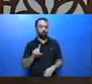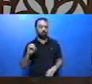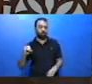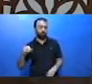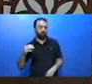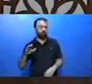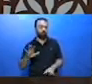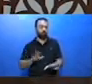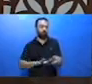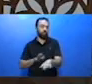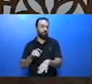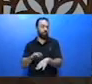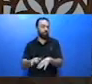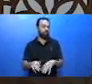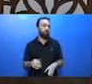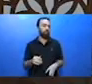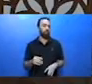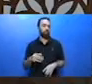olhar novamente?